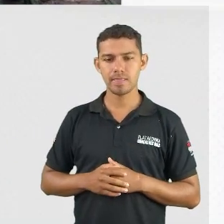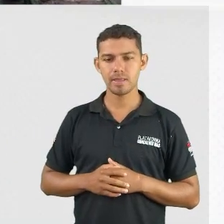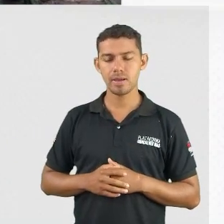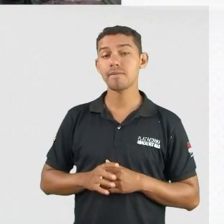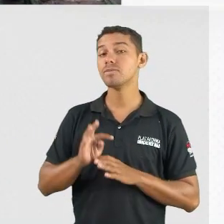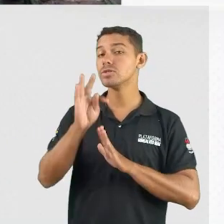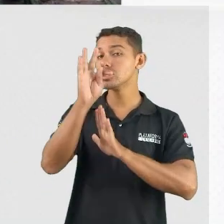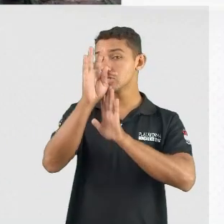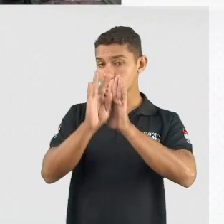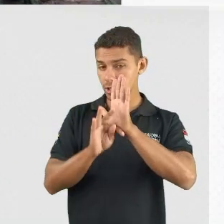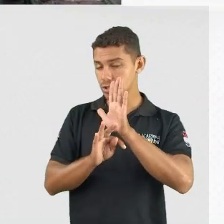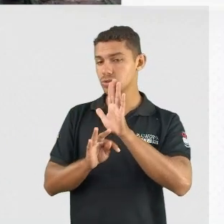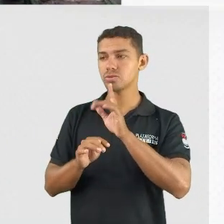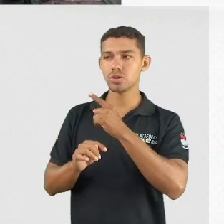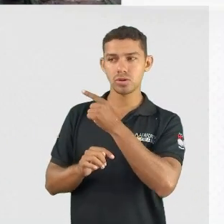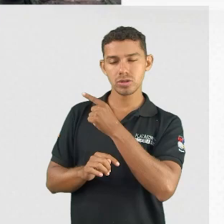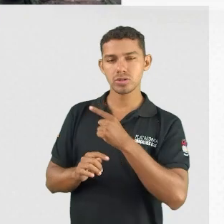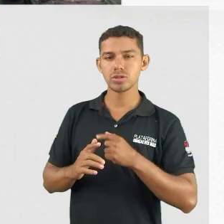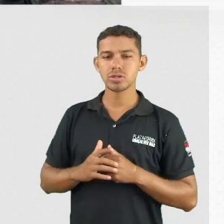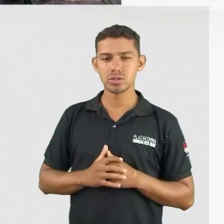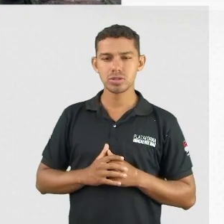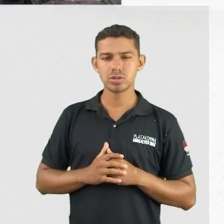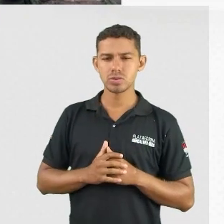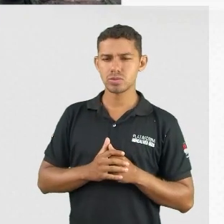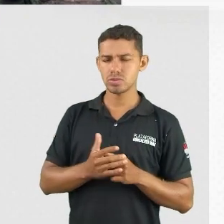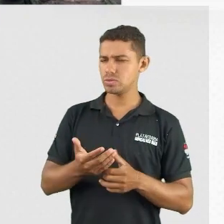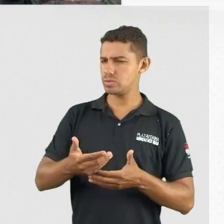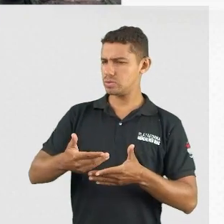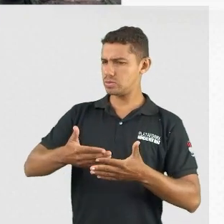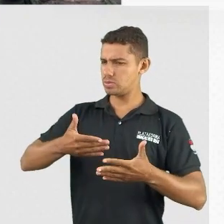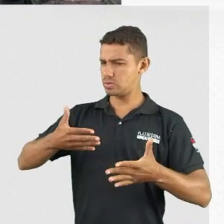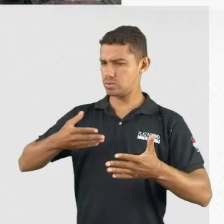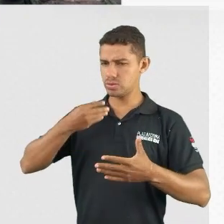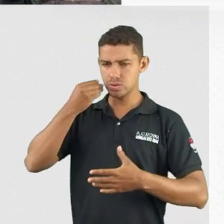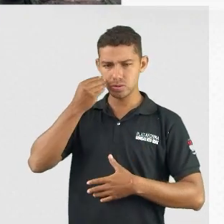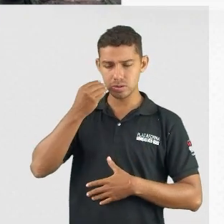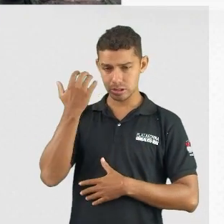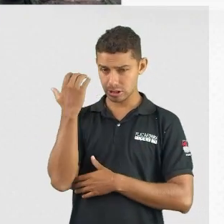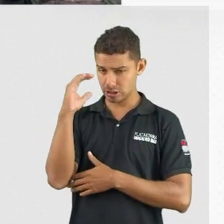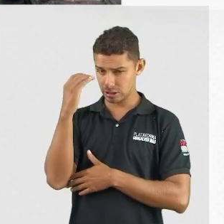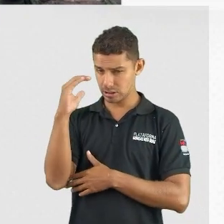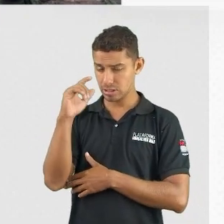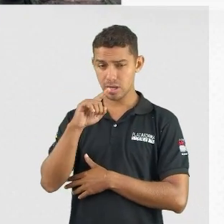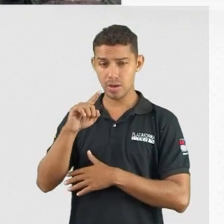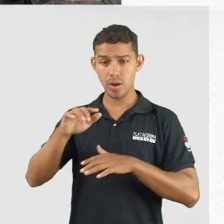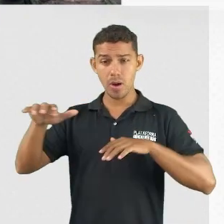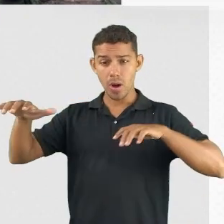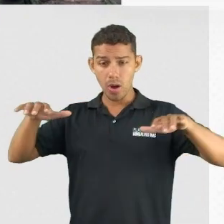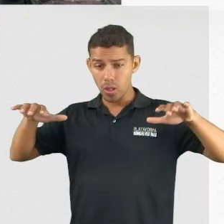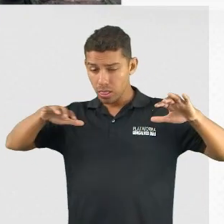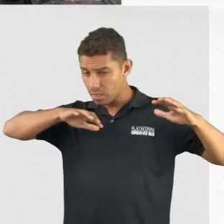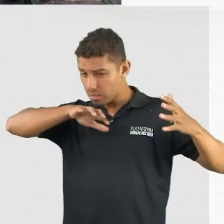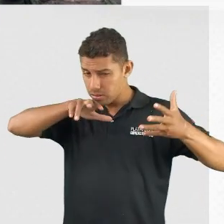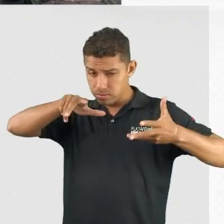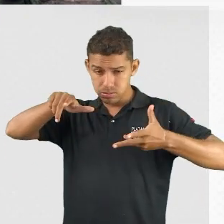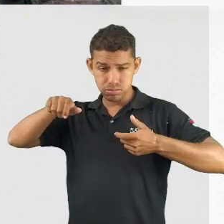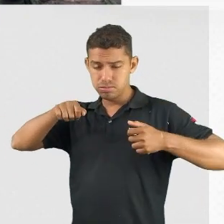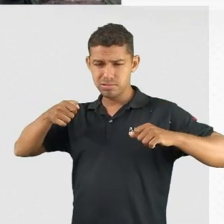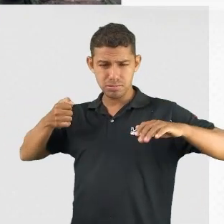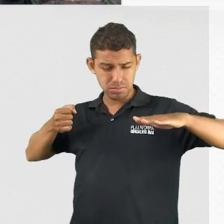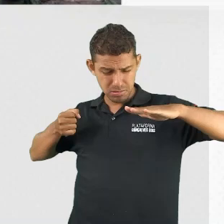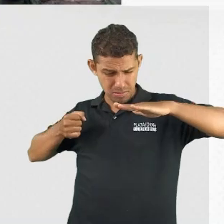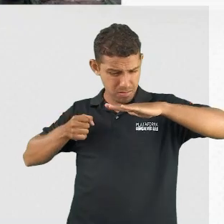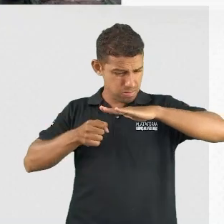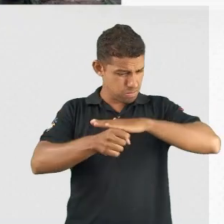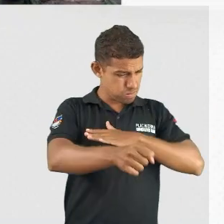texto. Há muito tempo, cientistas de todas as partes do mundo se embrenham nos lugares mais distantes da